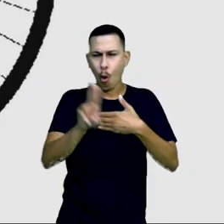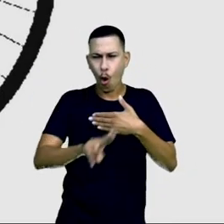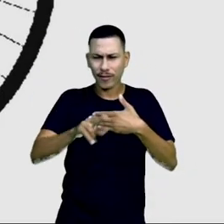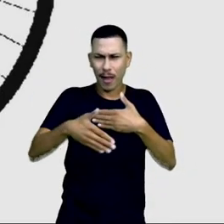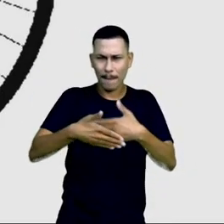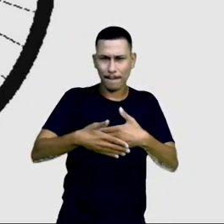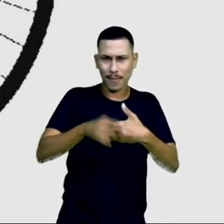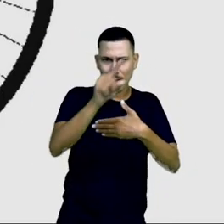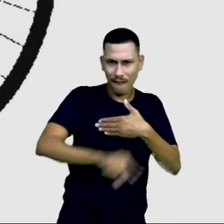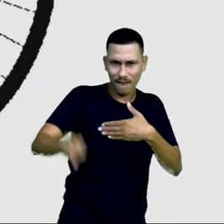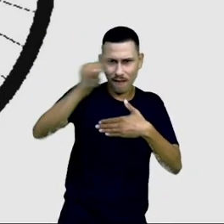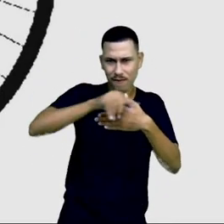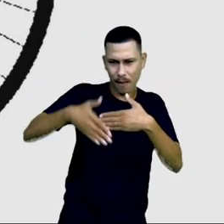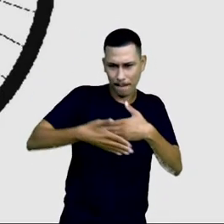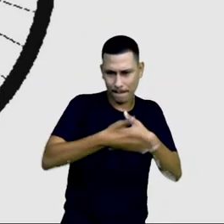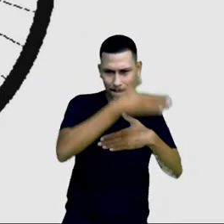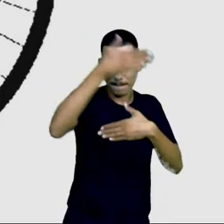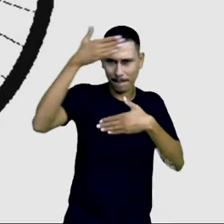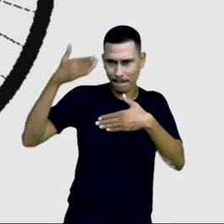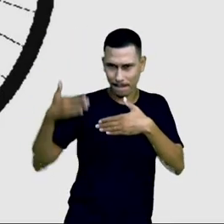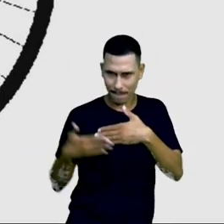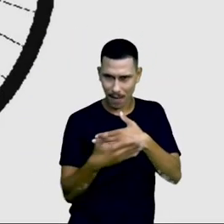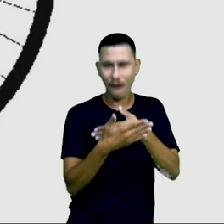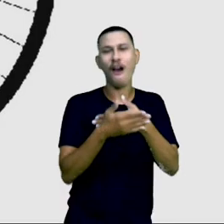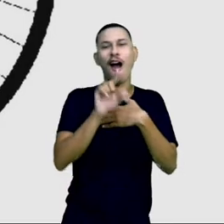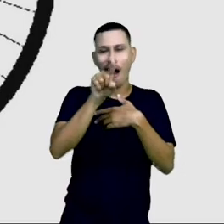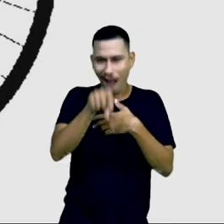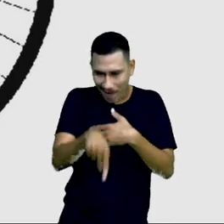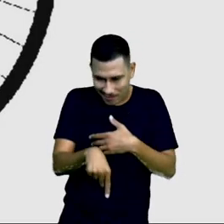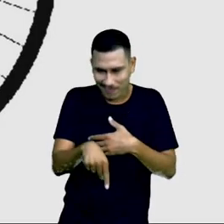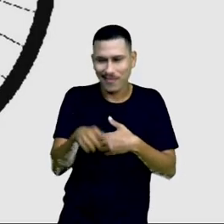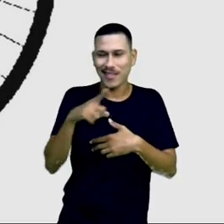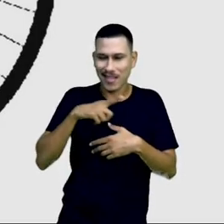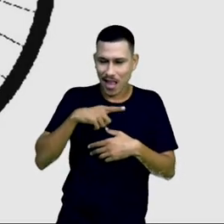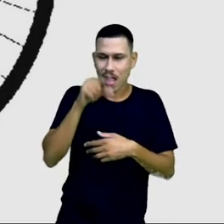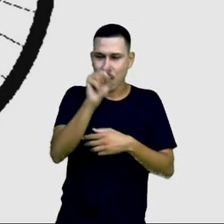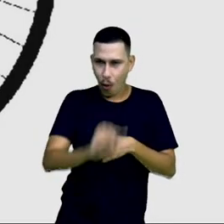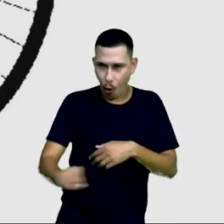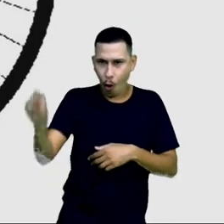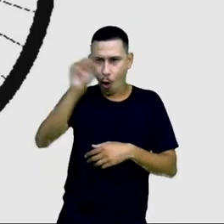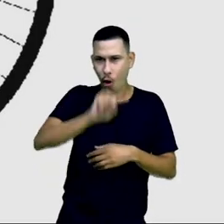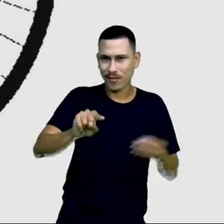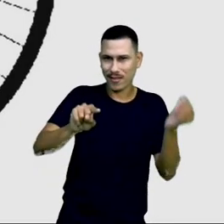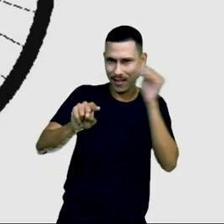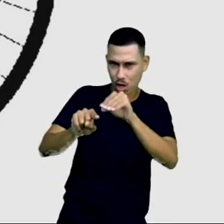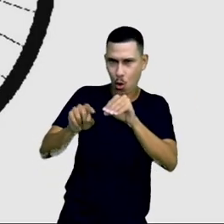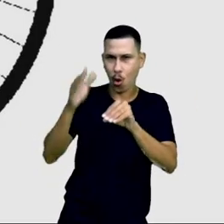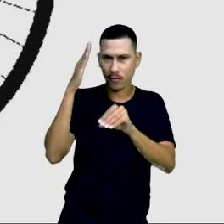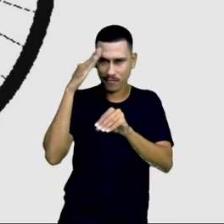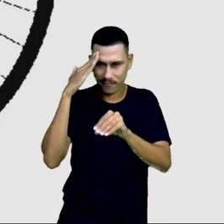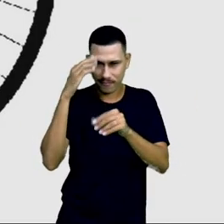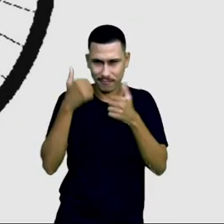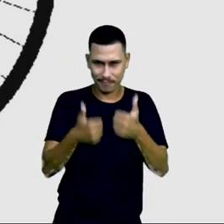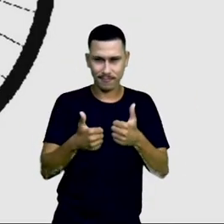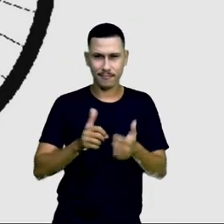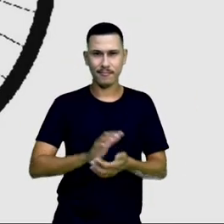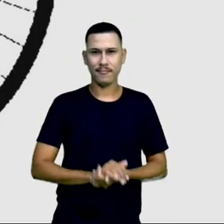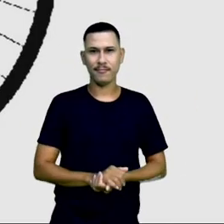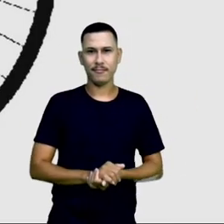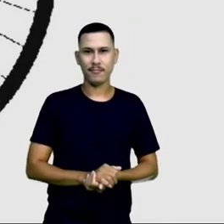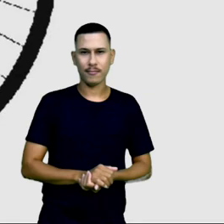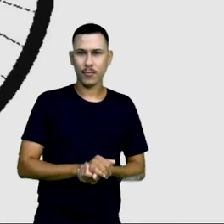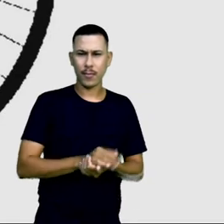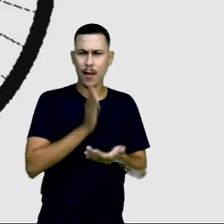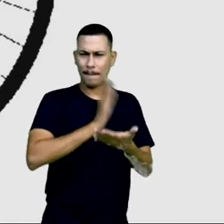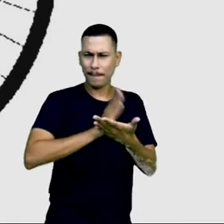vem preencher toda essa área, aí sim é um círculo, tá bom? Deu para entender, né? Essas partes